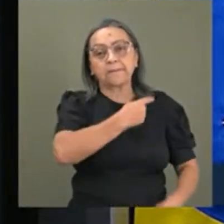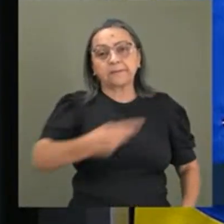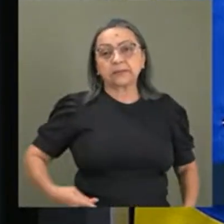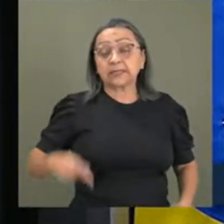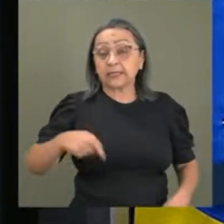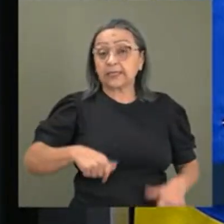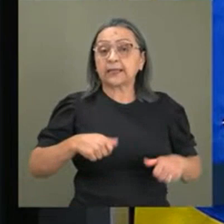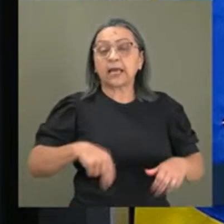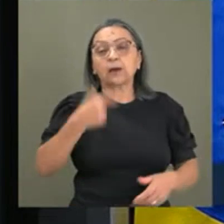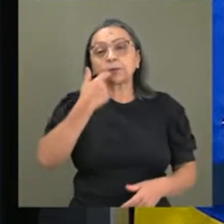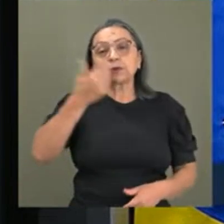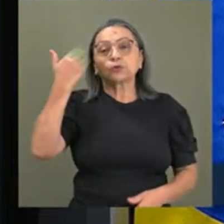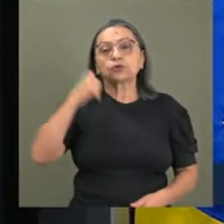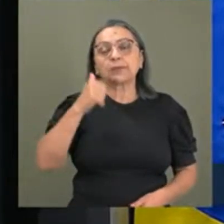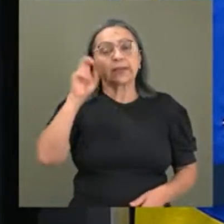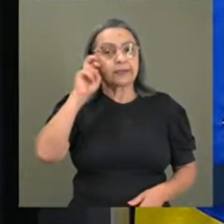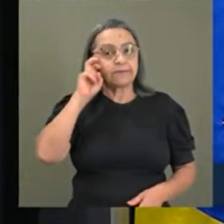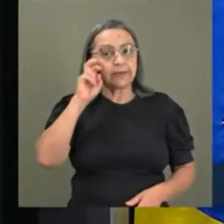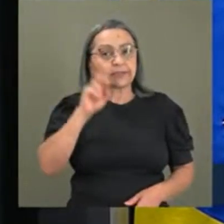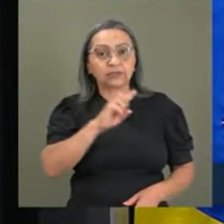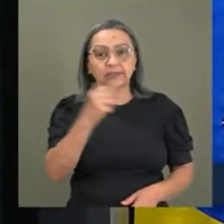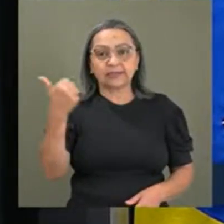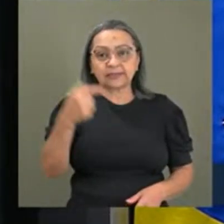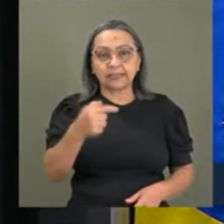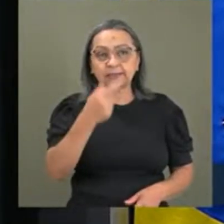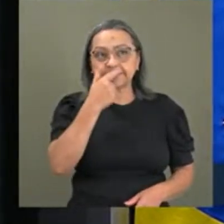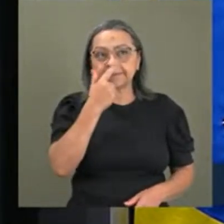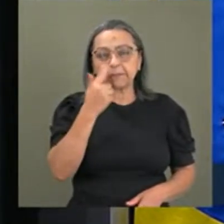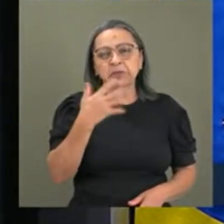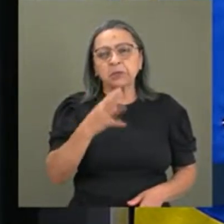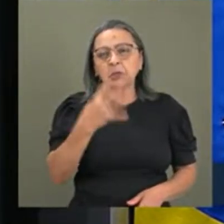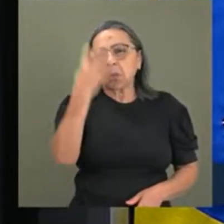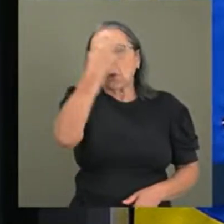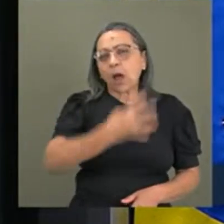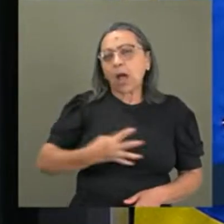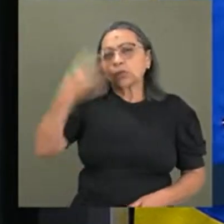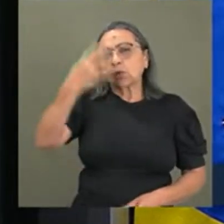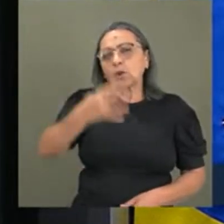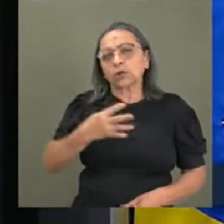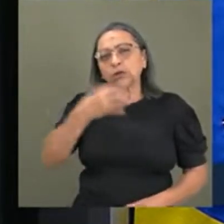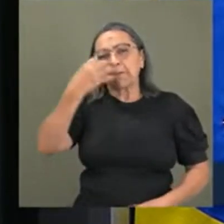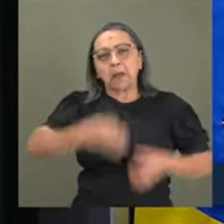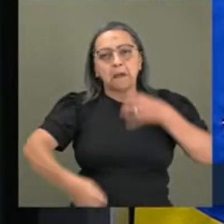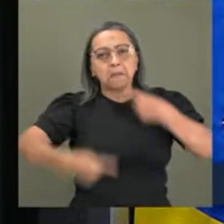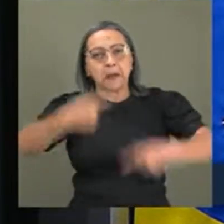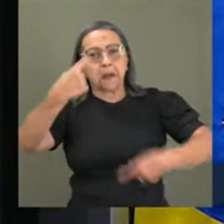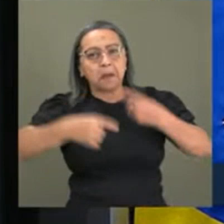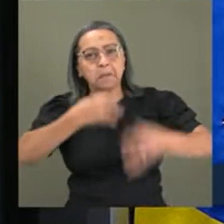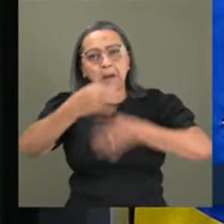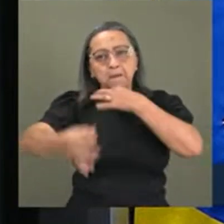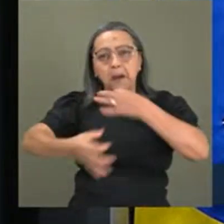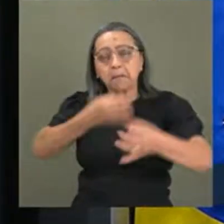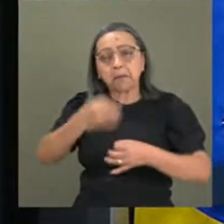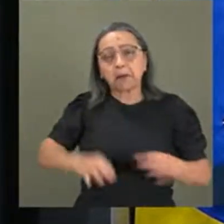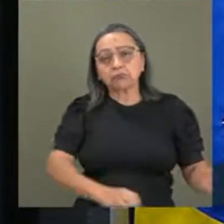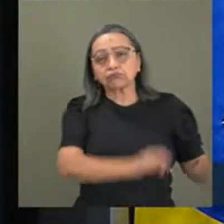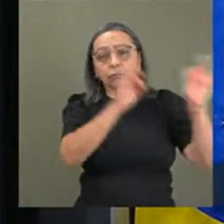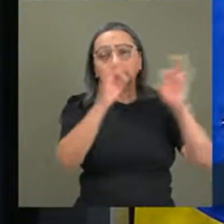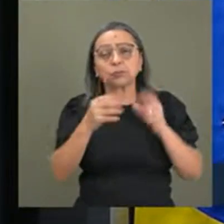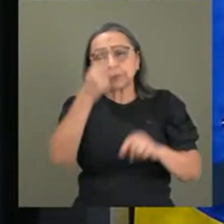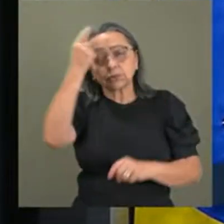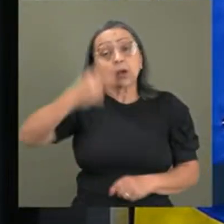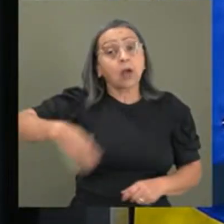do tempo aqui na última quinta-feira. Foram cerca de 4 horas de debates, ouvindo a todos,